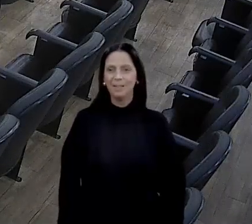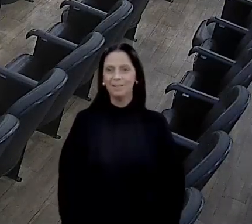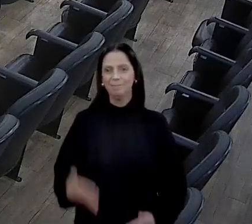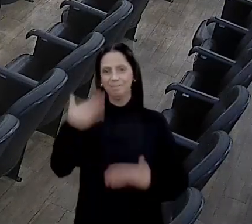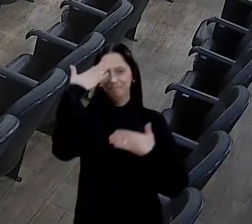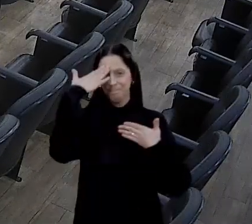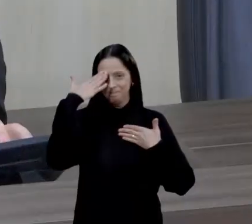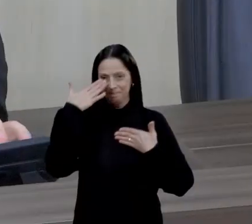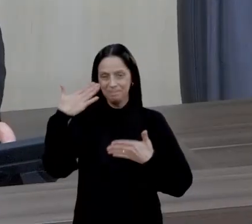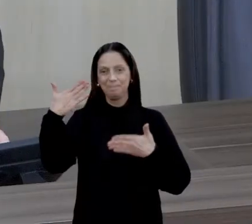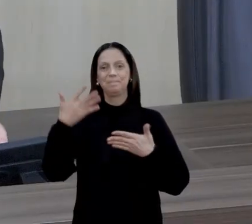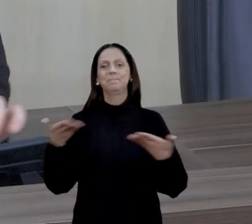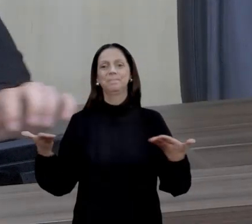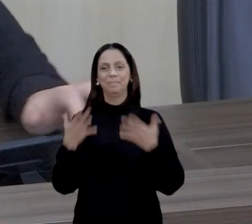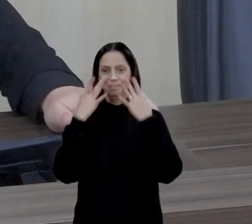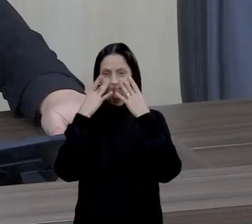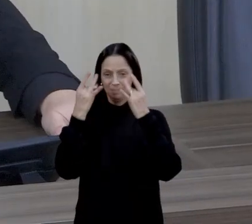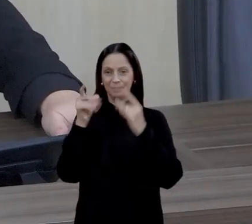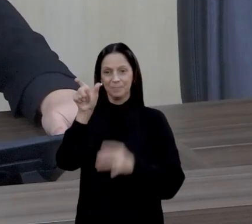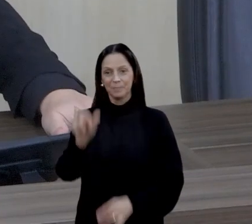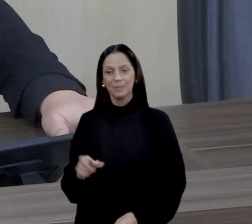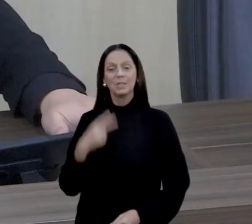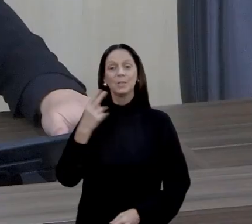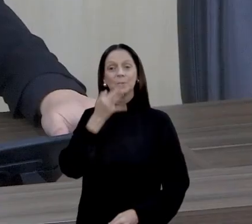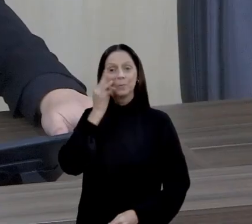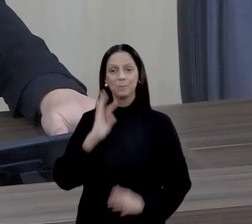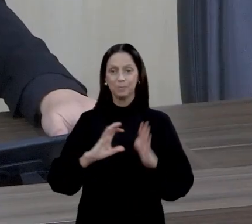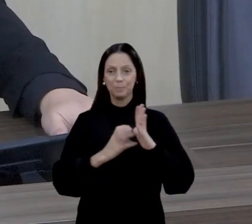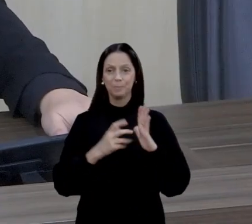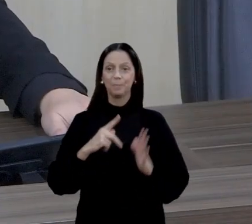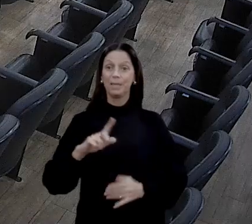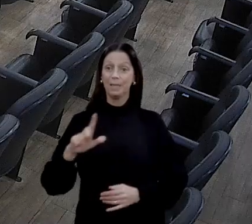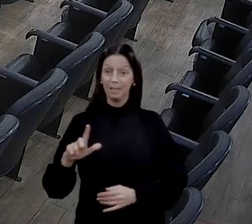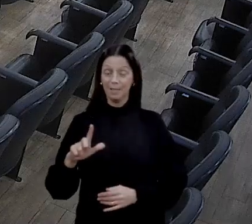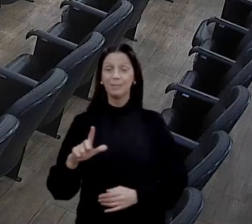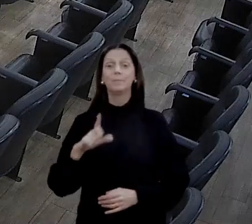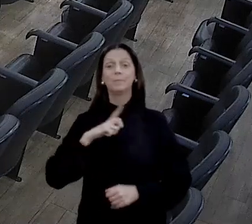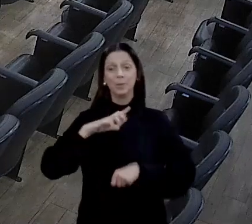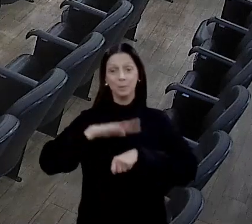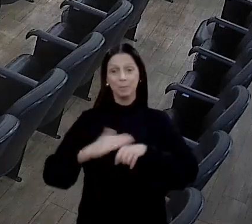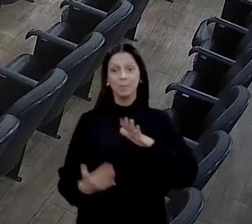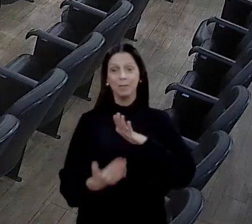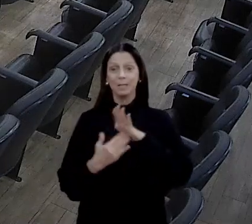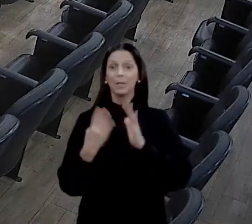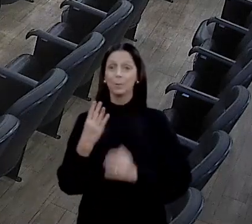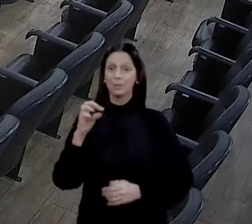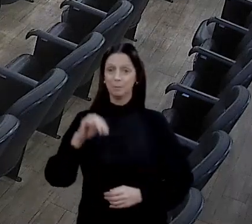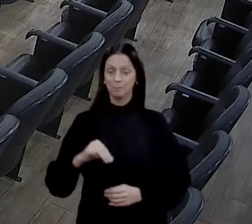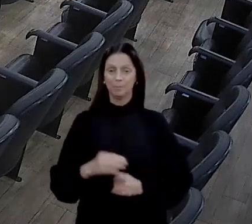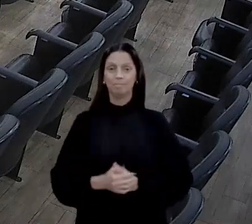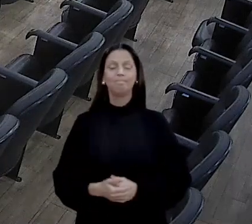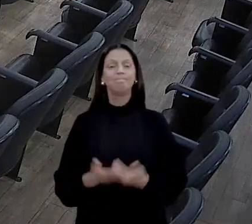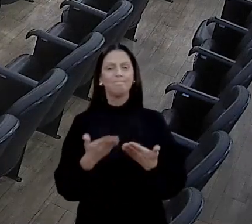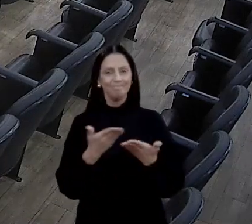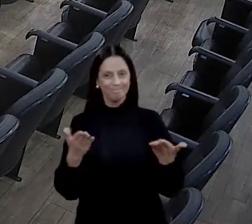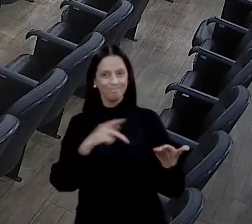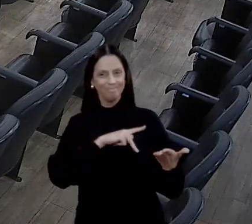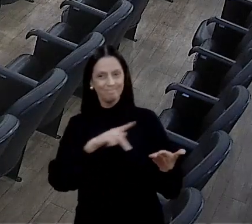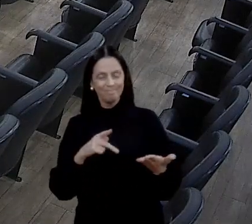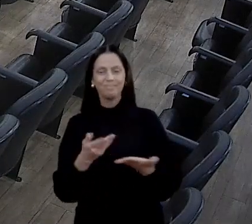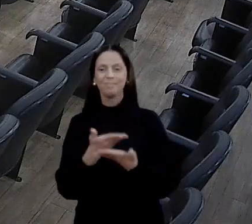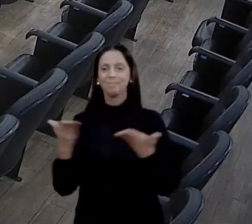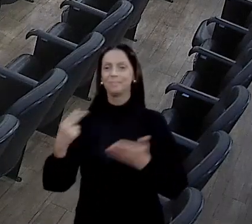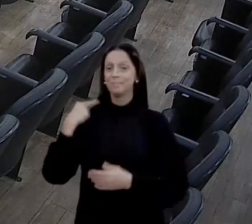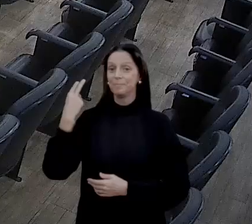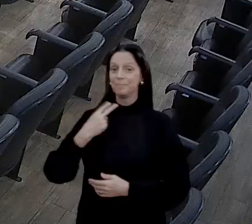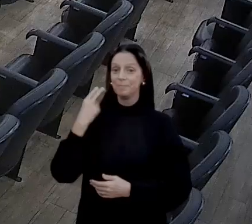Obrigado. Passamos a ouvir o vereador Flávio Linhares, do PL, pelo tempo de até 4 minutos. Presidente, demais colegas